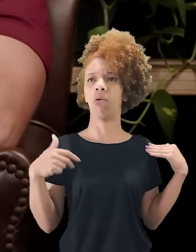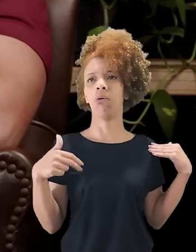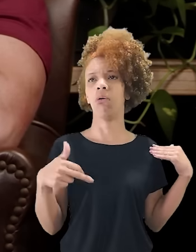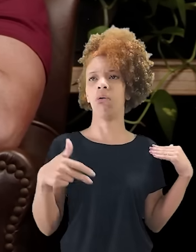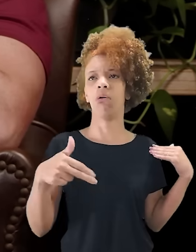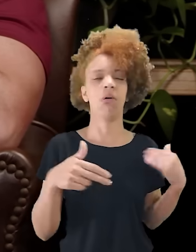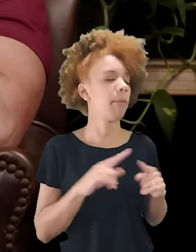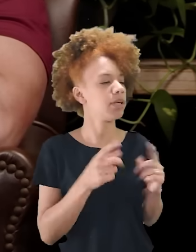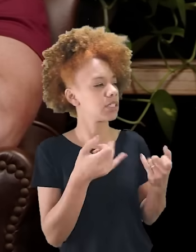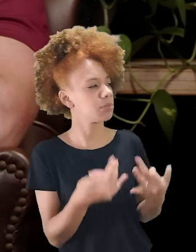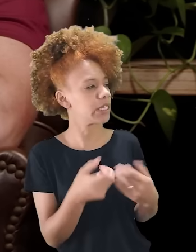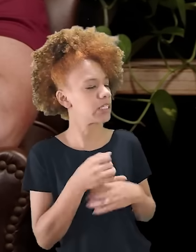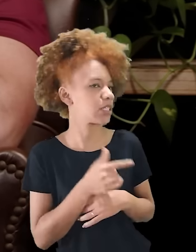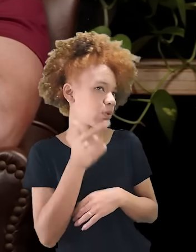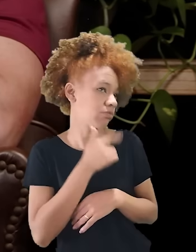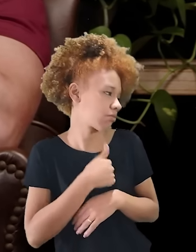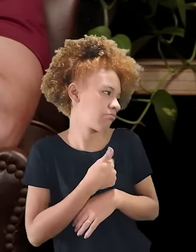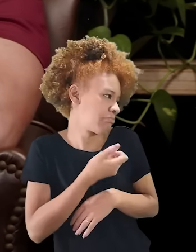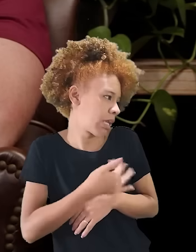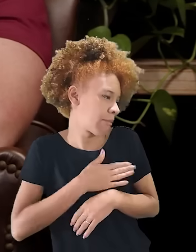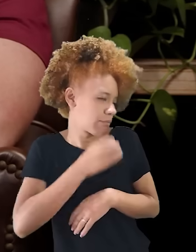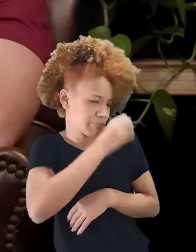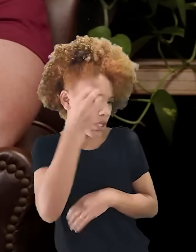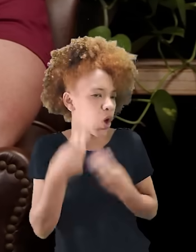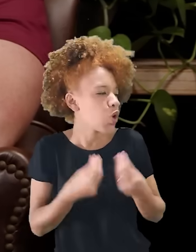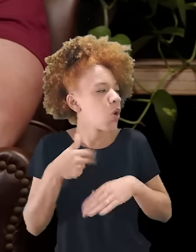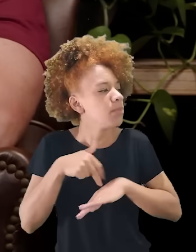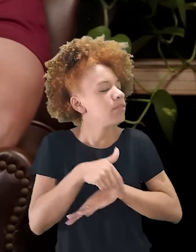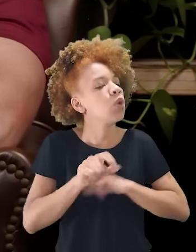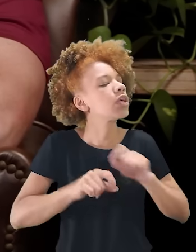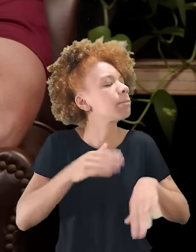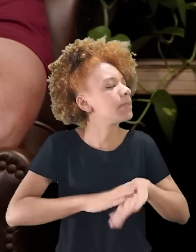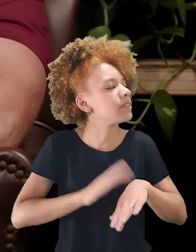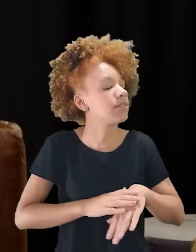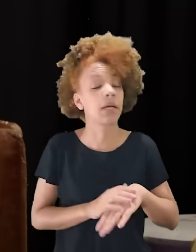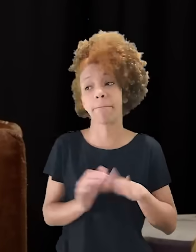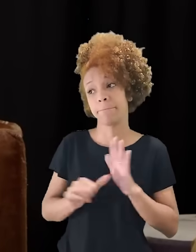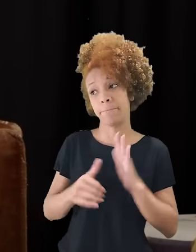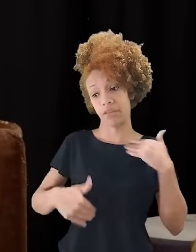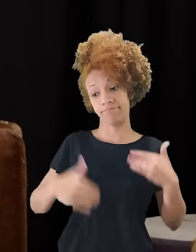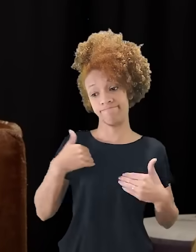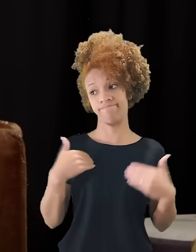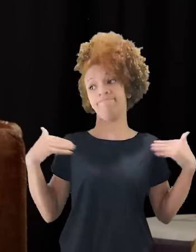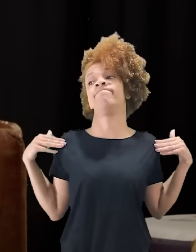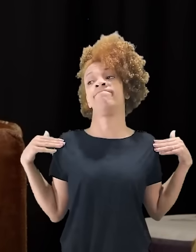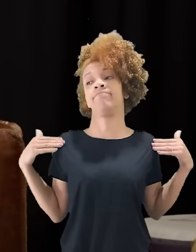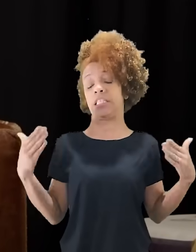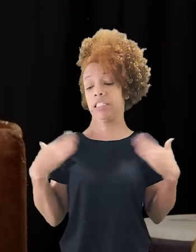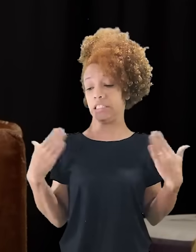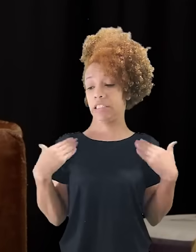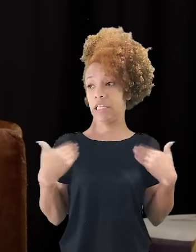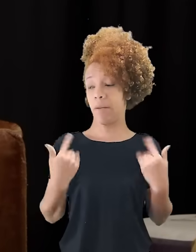reto mas me explica se você pudesse explicar para um idiota que sou eu como que se desfila que que tem que fazer para se desfilar primeiro é a postura né